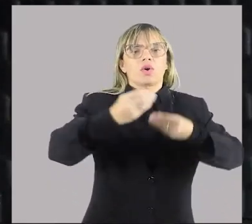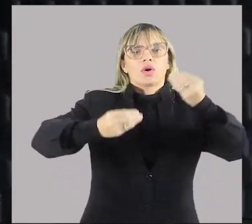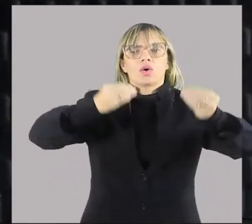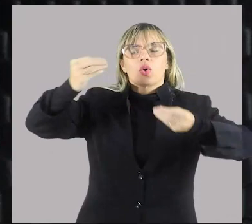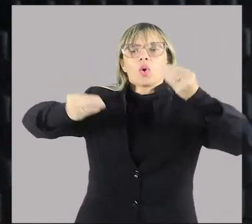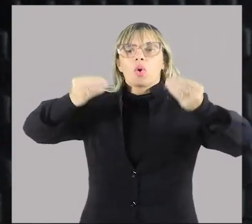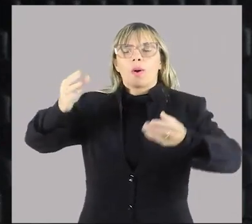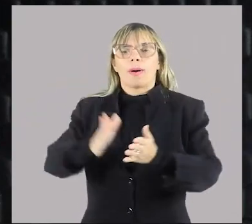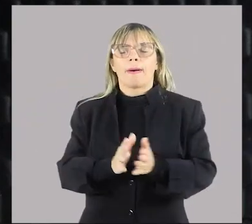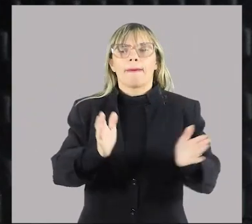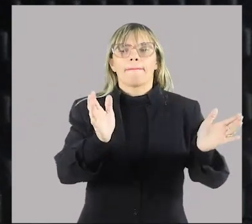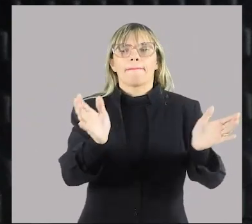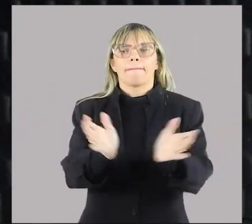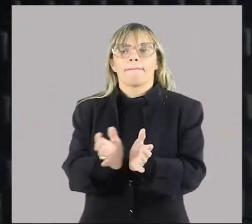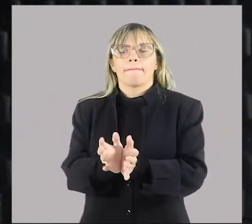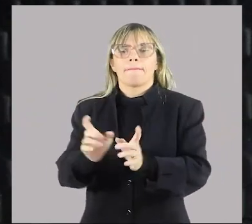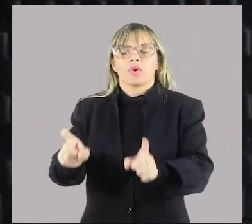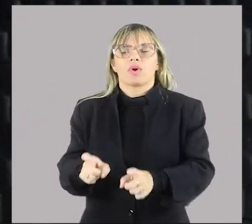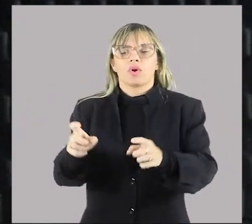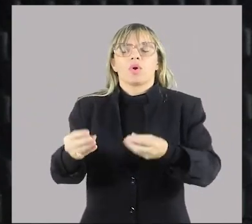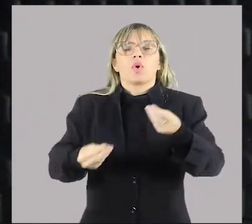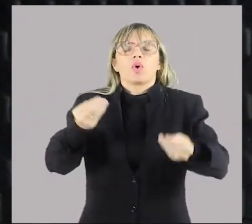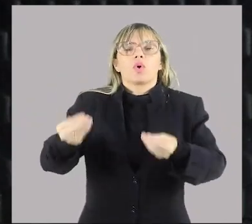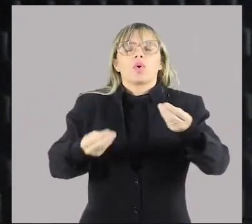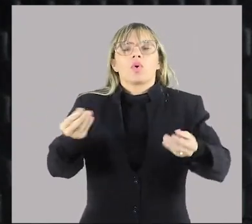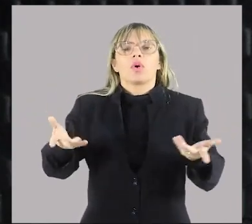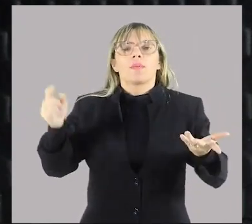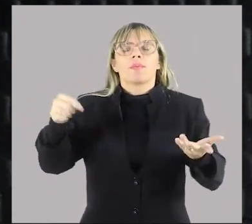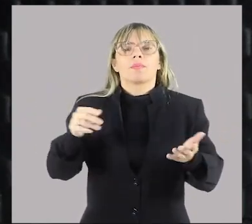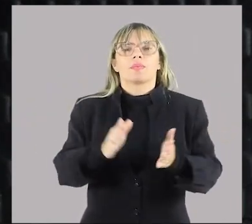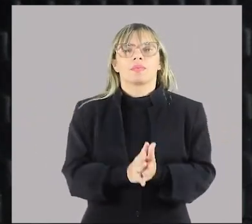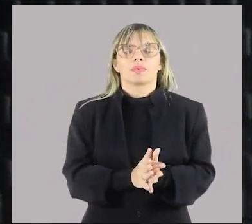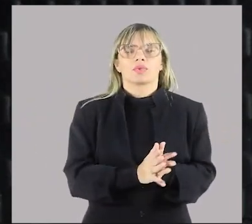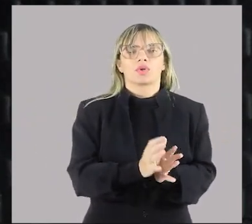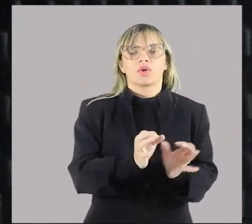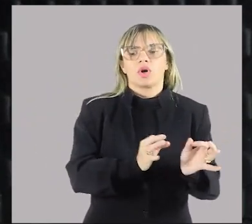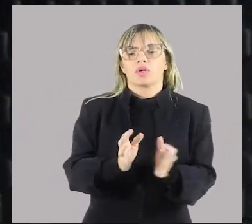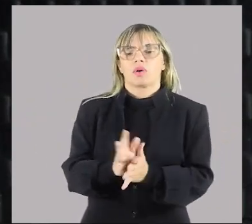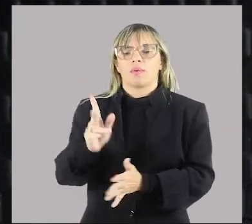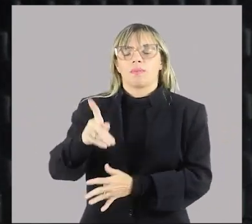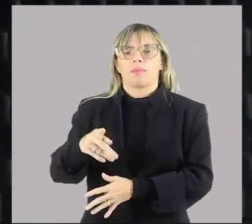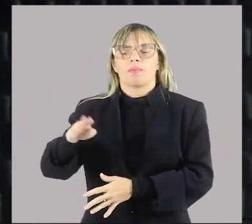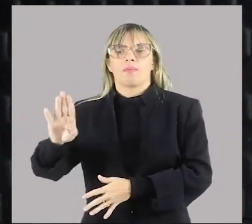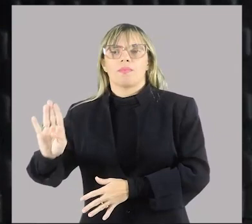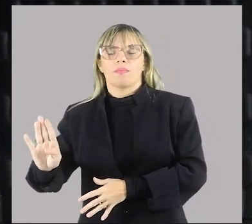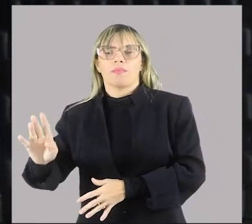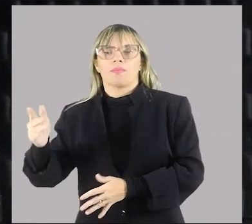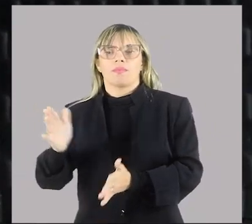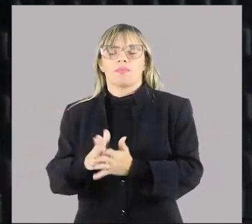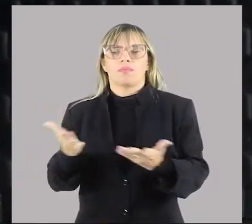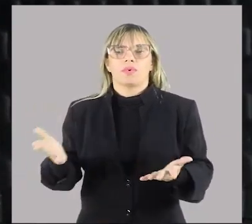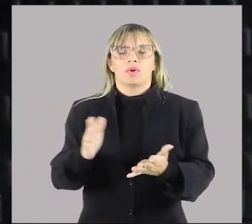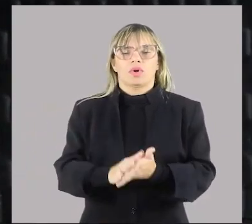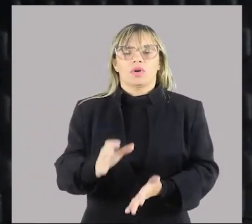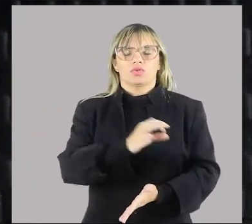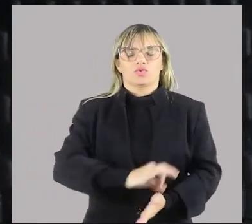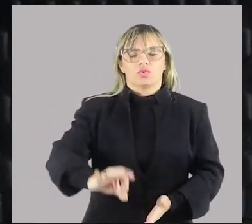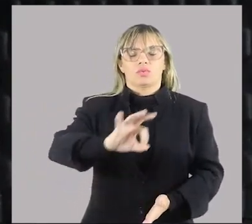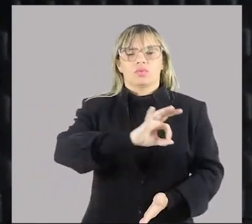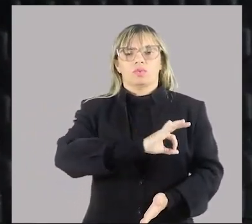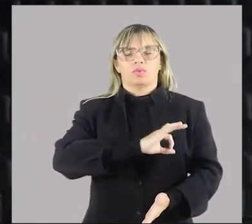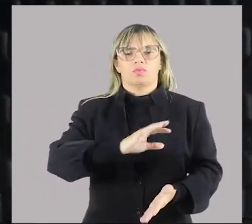Estado oligárquico trata o movimento operário? Como uma questão de ordem pública, ou seja, como caso de polícia, ou